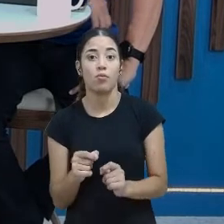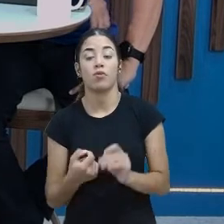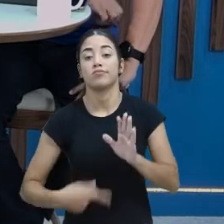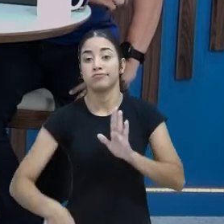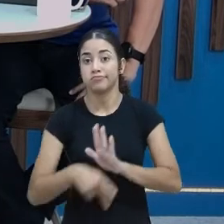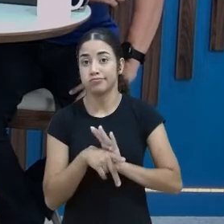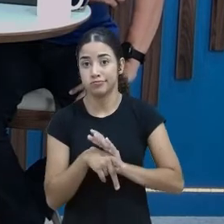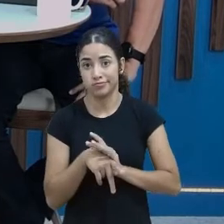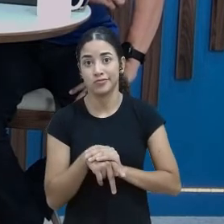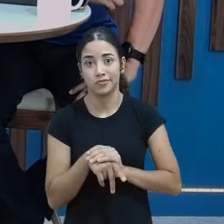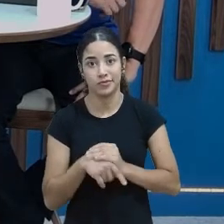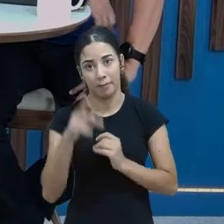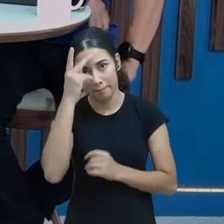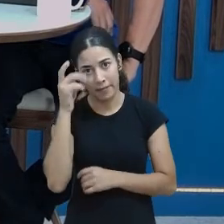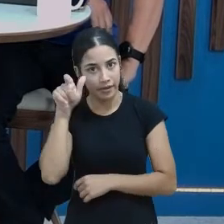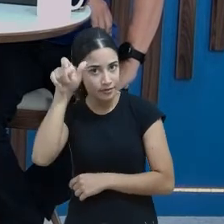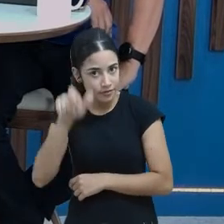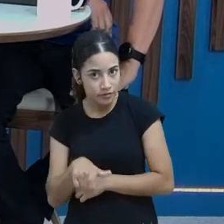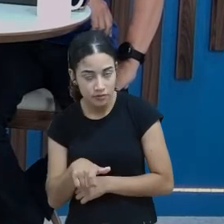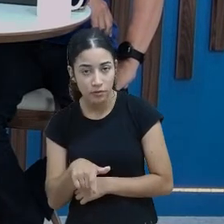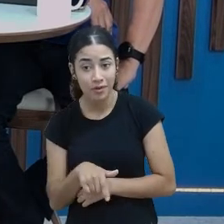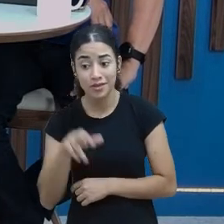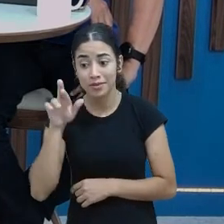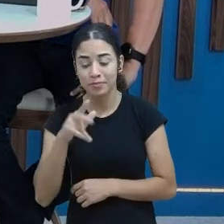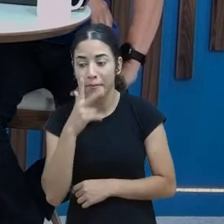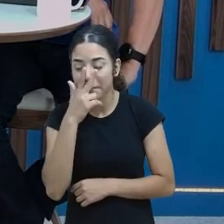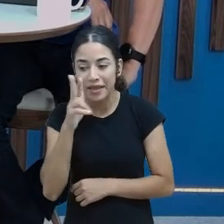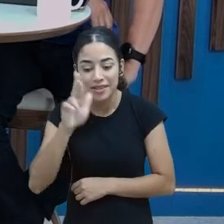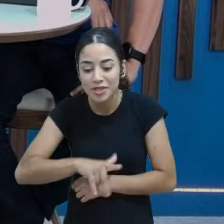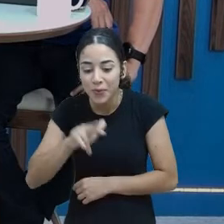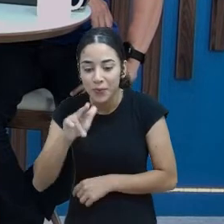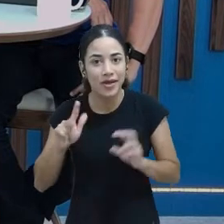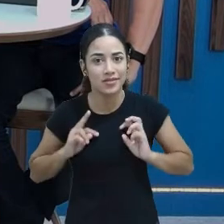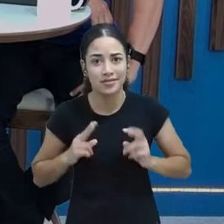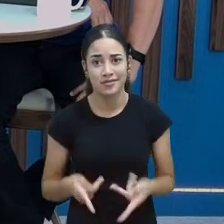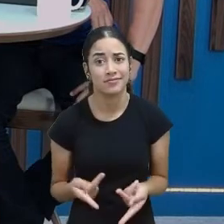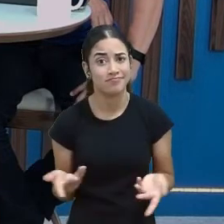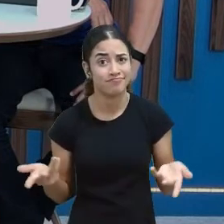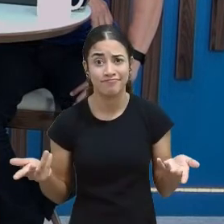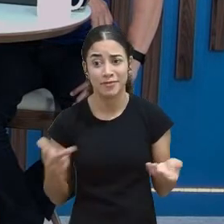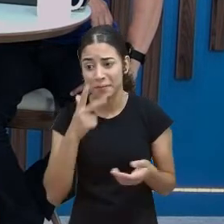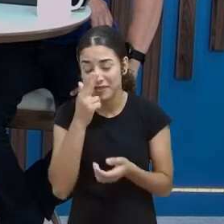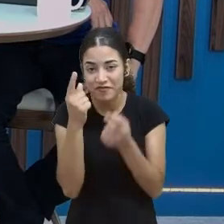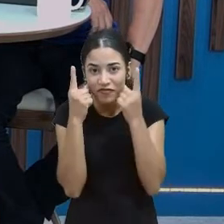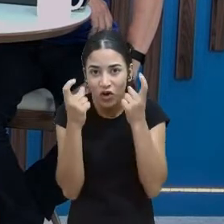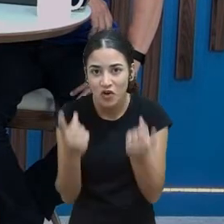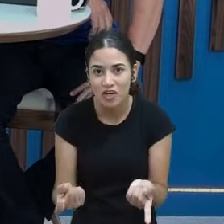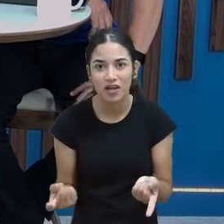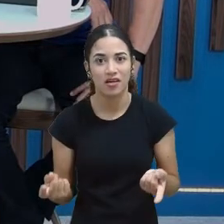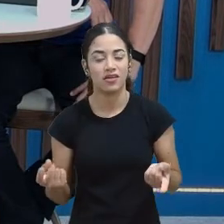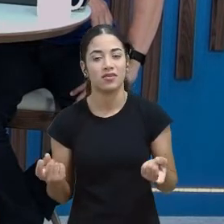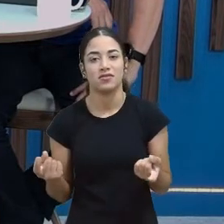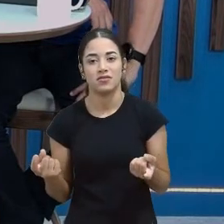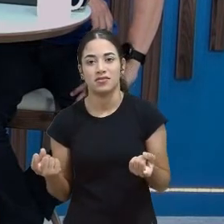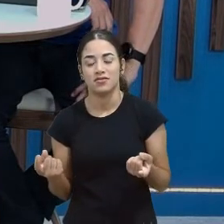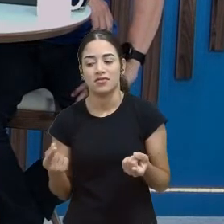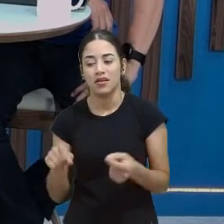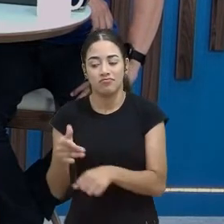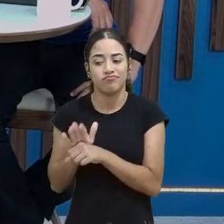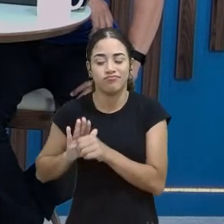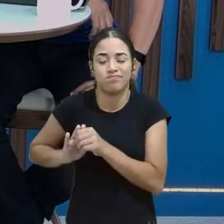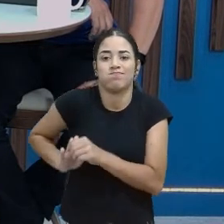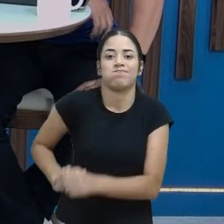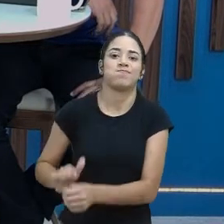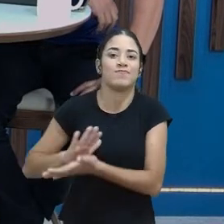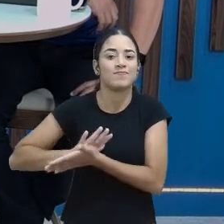senhores, eles nem eram conhecidos como seres humanos. Olha a gravidade, a violência, né? Como essa população foi